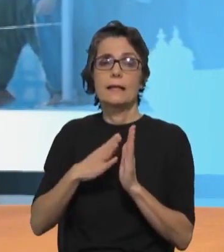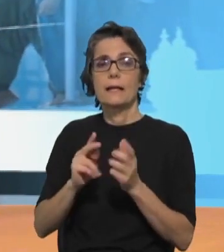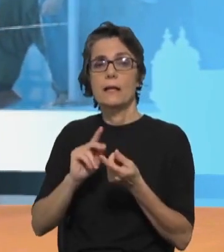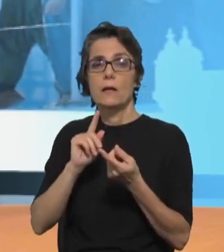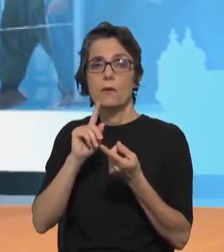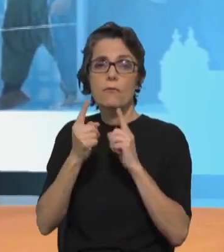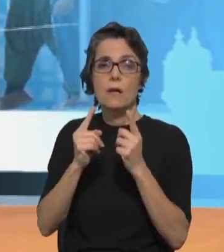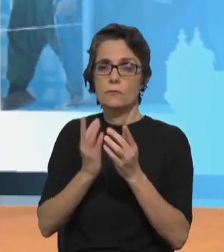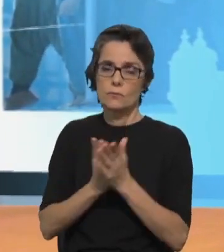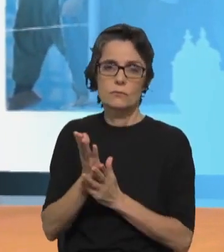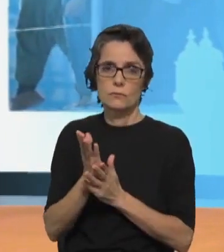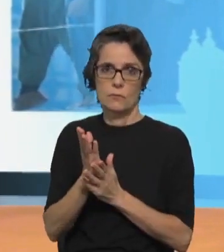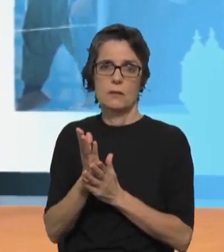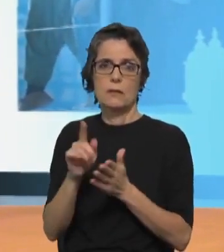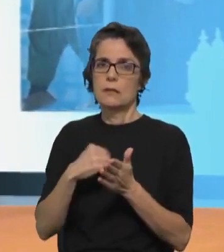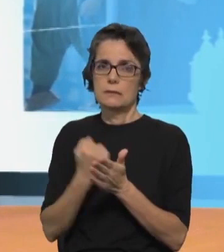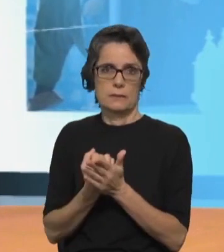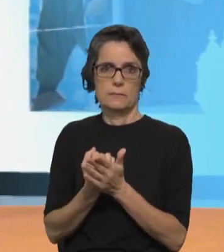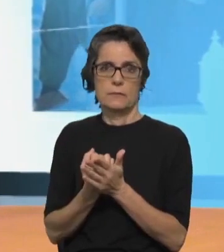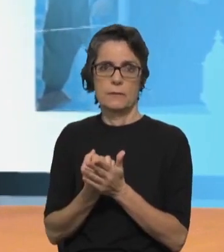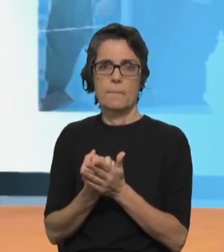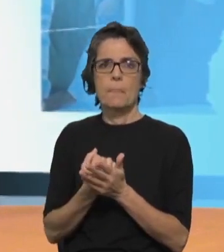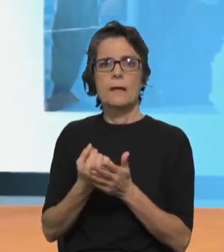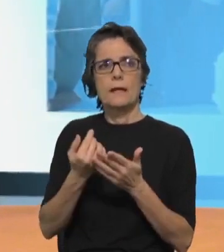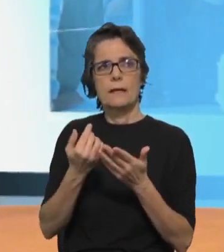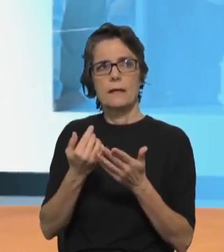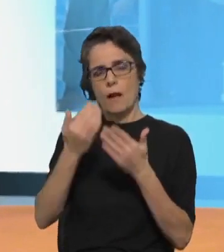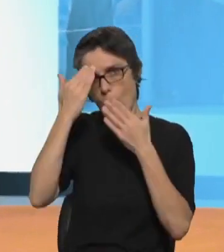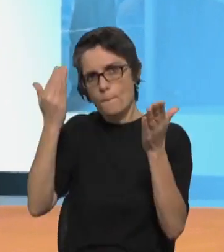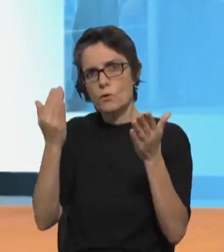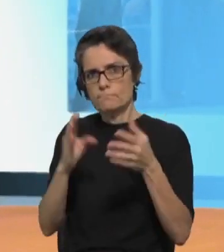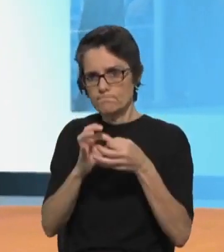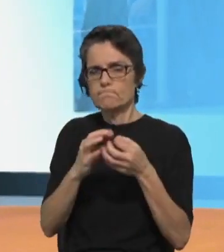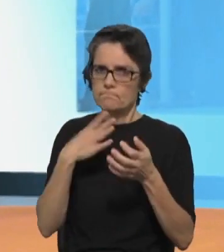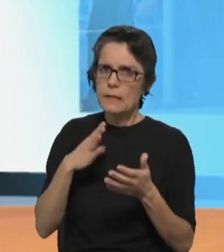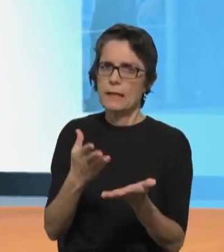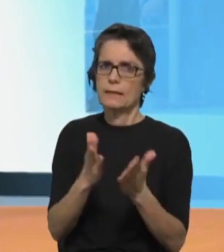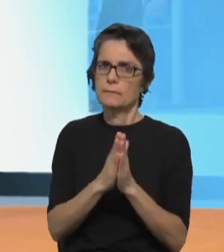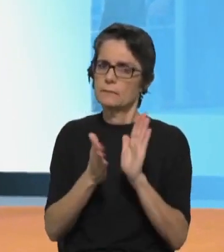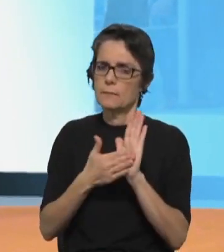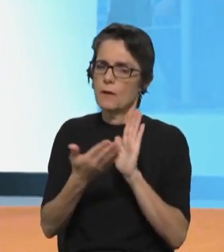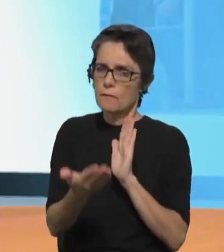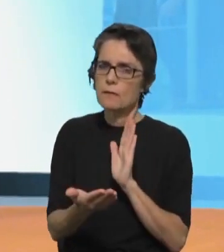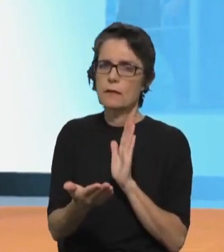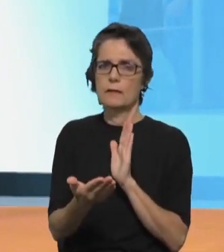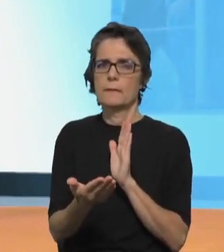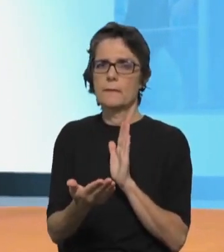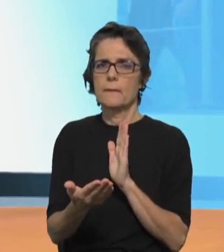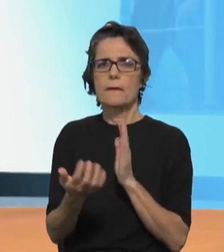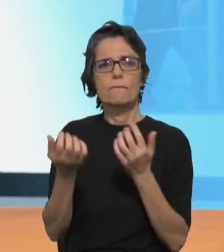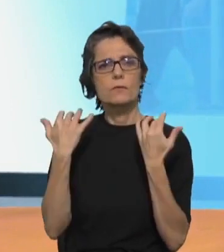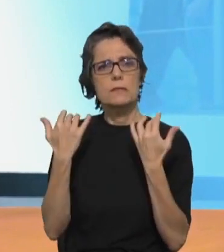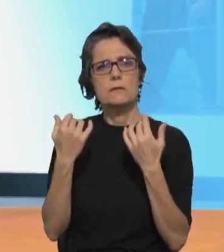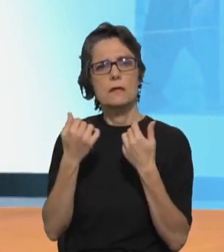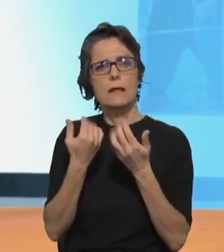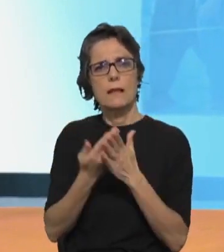que quer estar, digamos assim, neste jogo democrático, a contribuir para esclarecer as pessoas